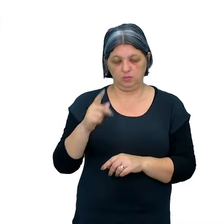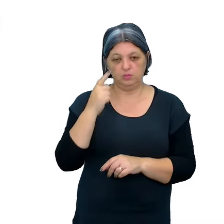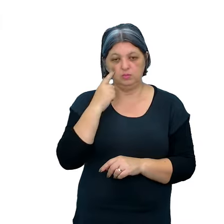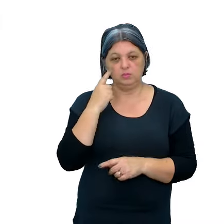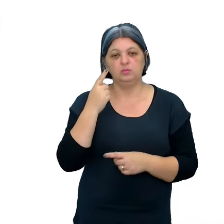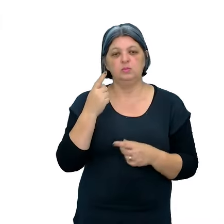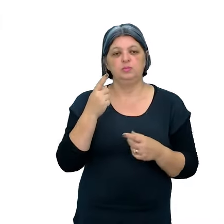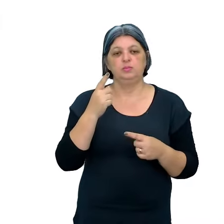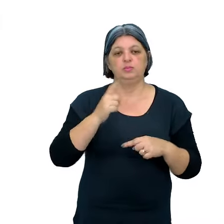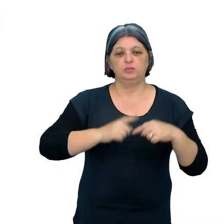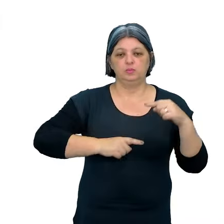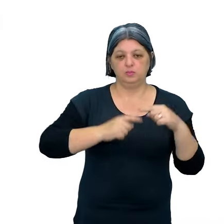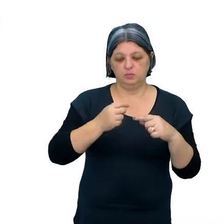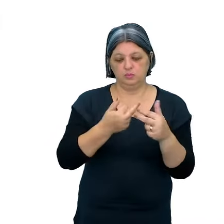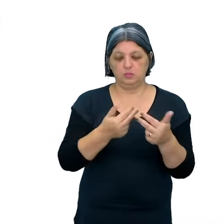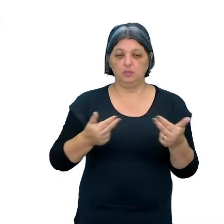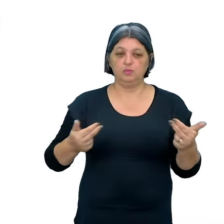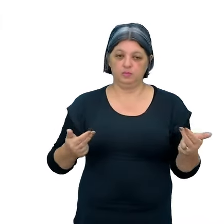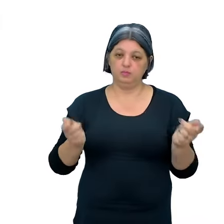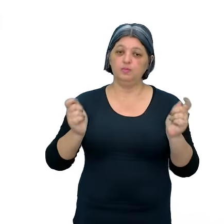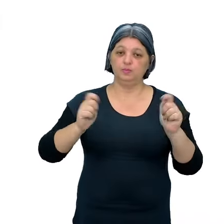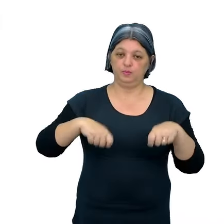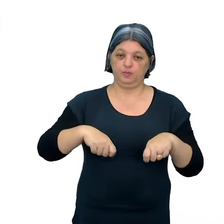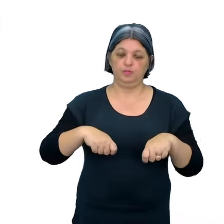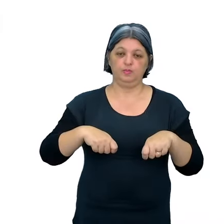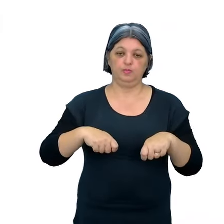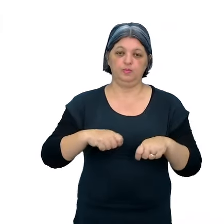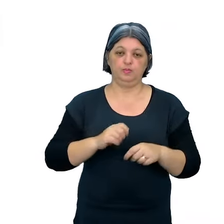alguns instrumentos, né, que possam